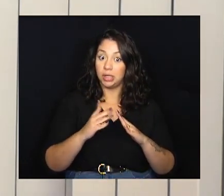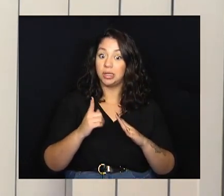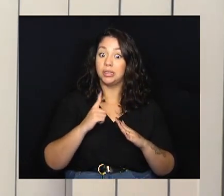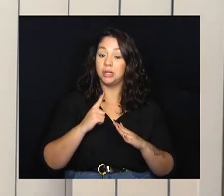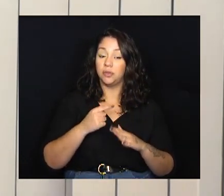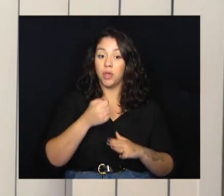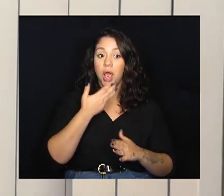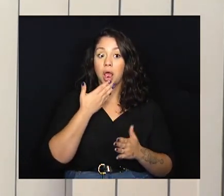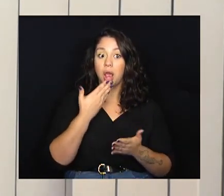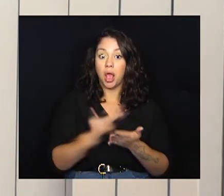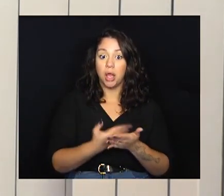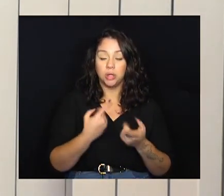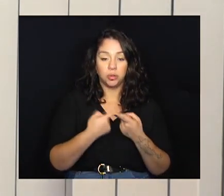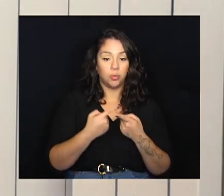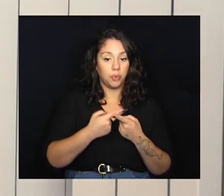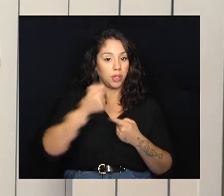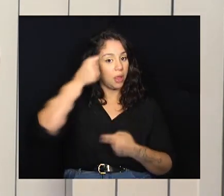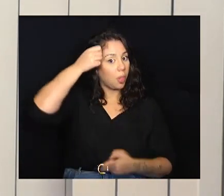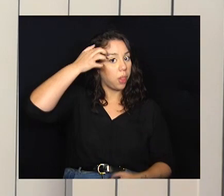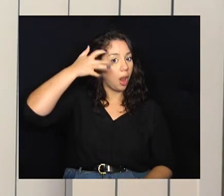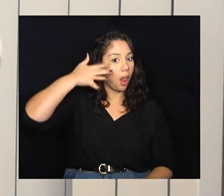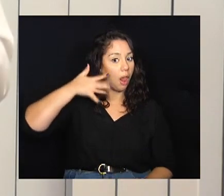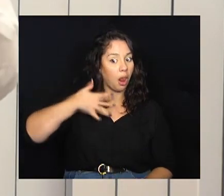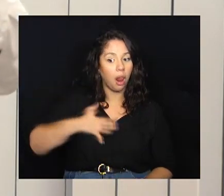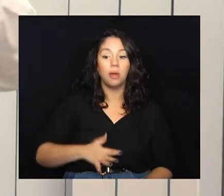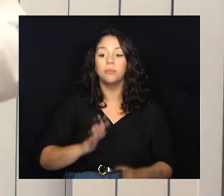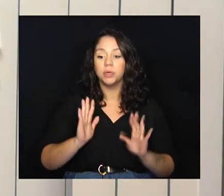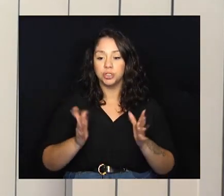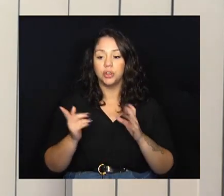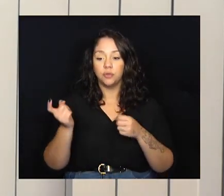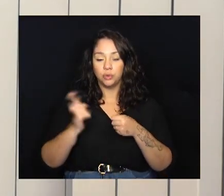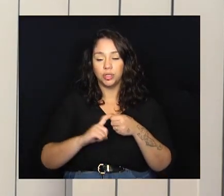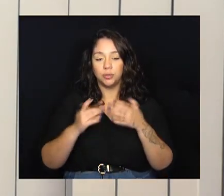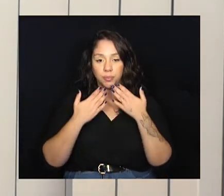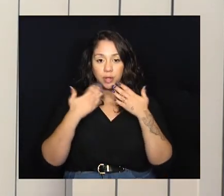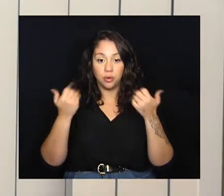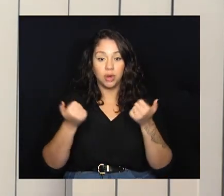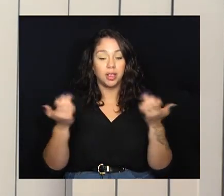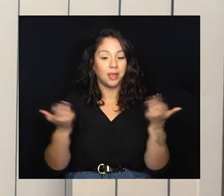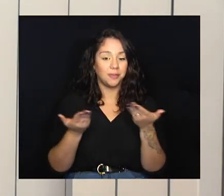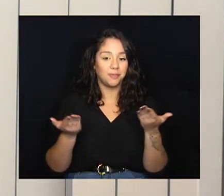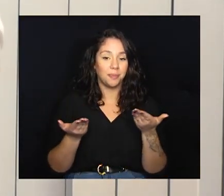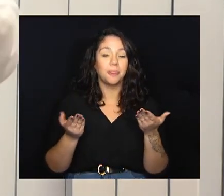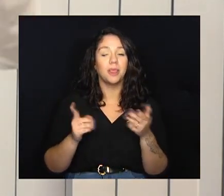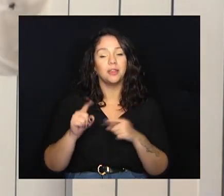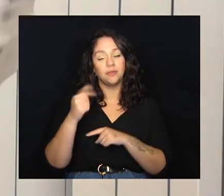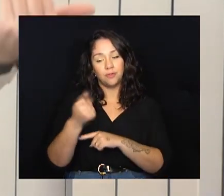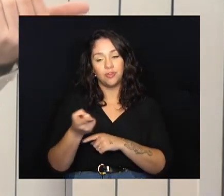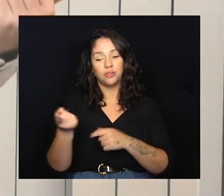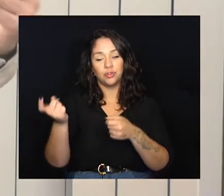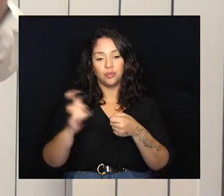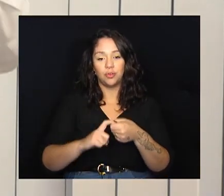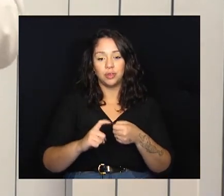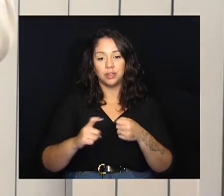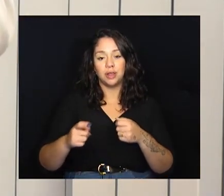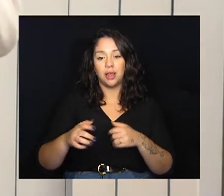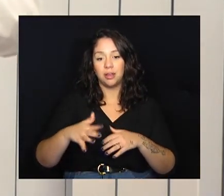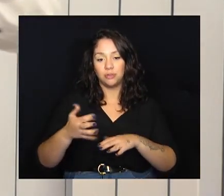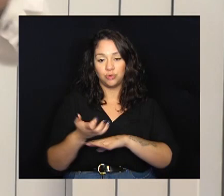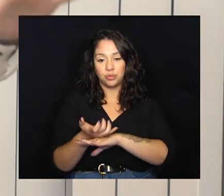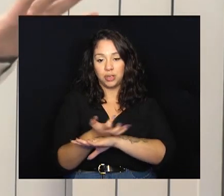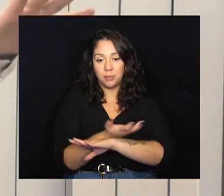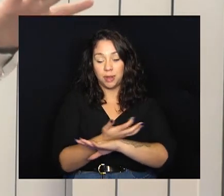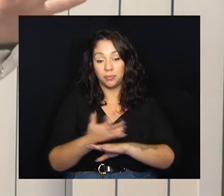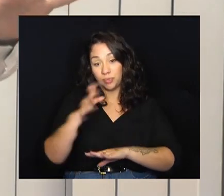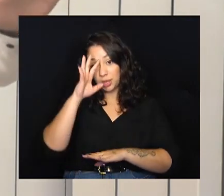de sangue mas ele já tá se recuperando em breve voltará aos Gramados sobre o resultado uma